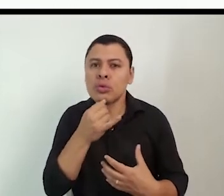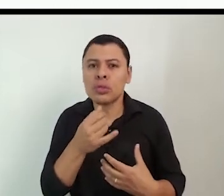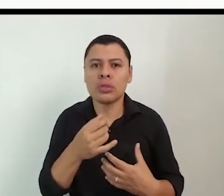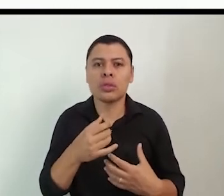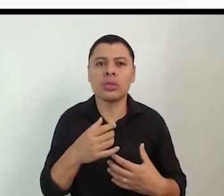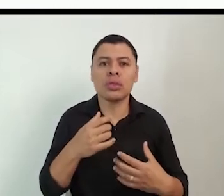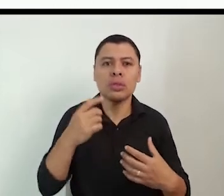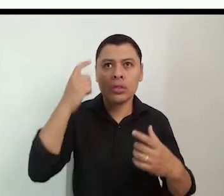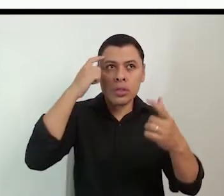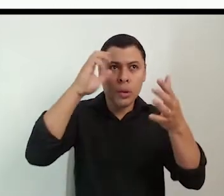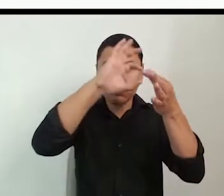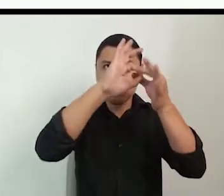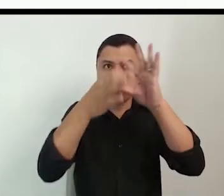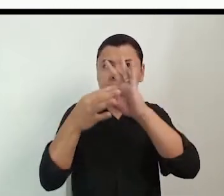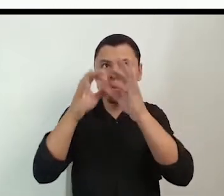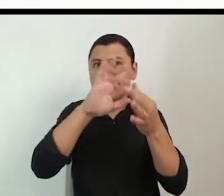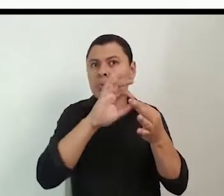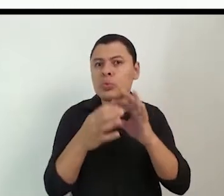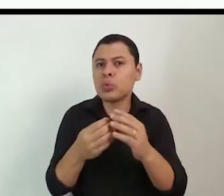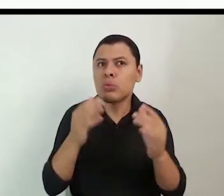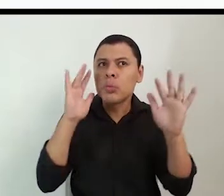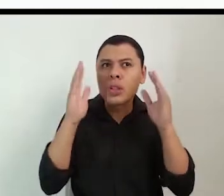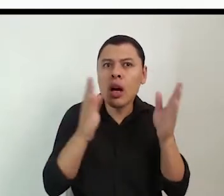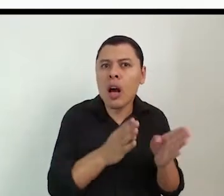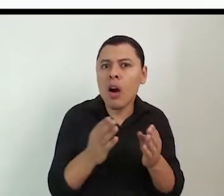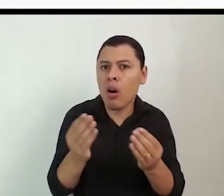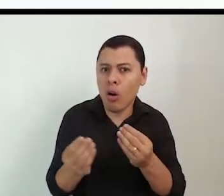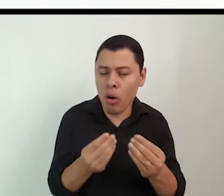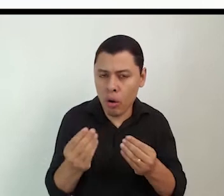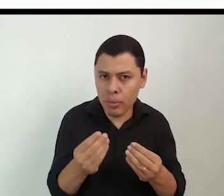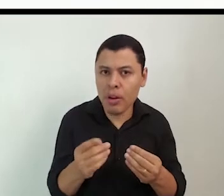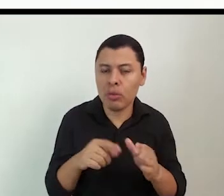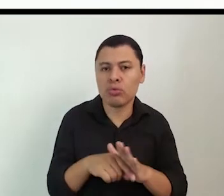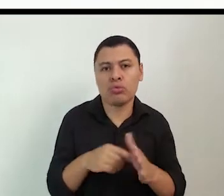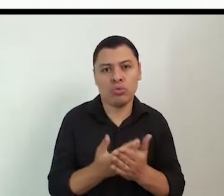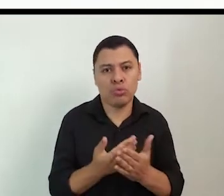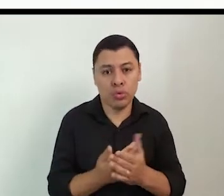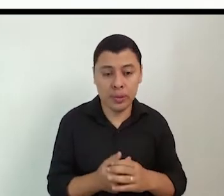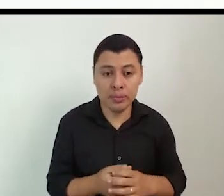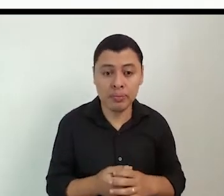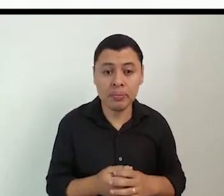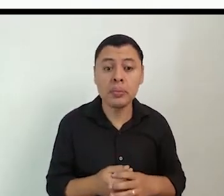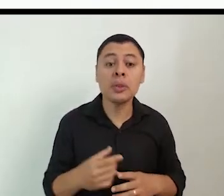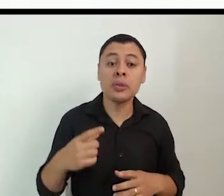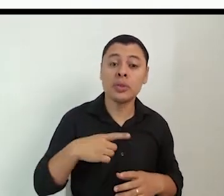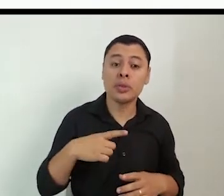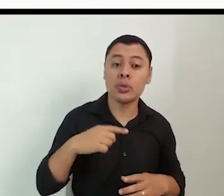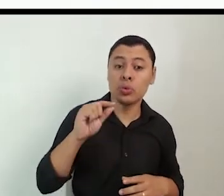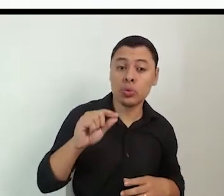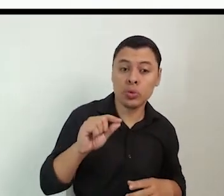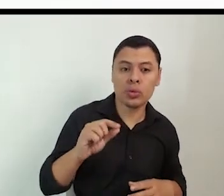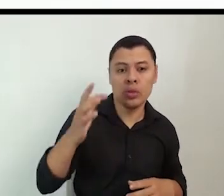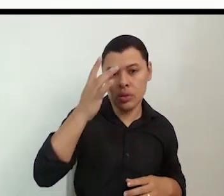cognitivas. Então, dentro dessa neurodivergência, a gente tem neurotípicos ou neurodivergentes